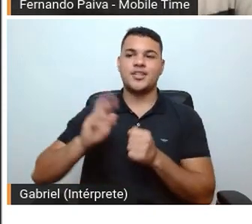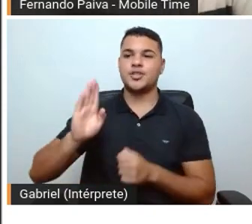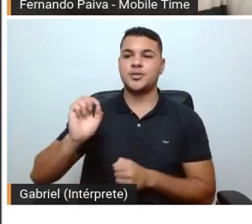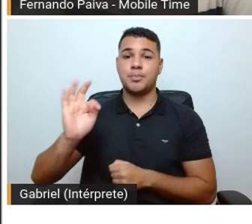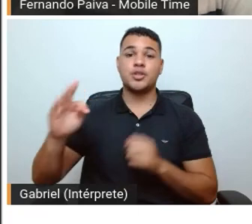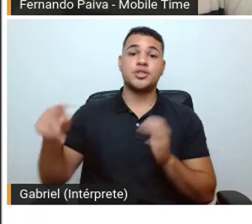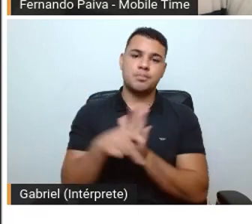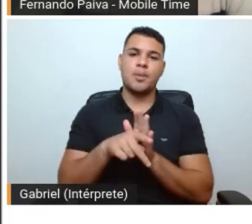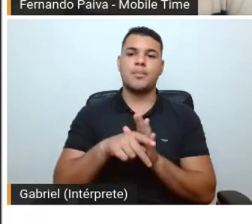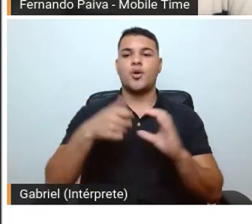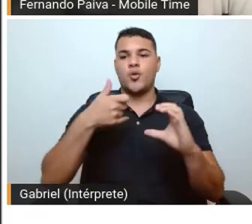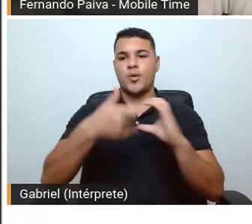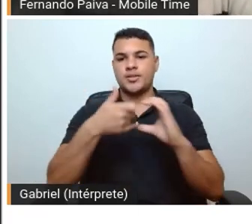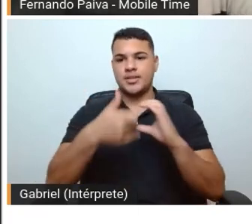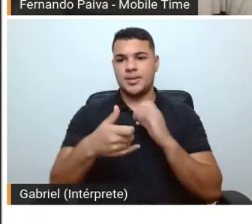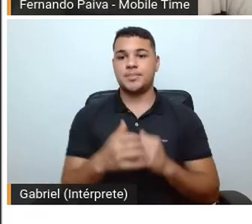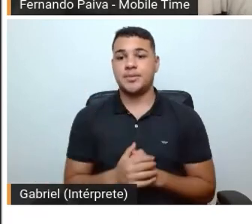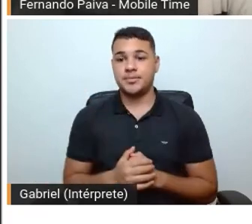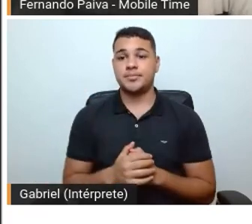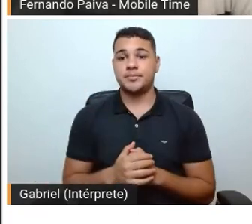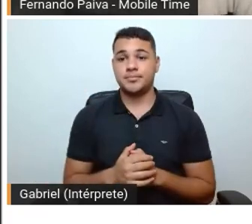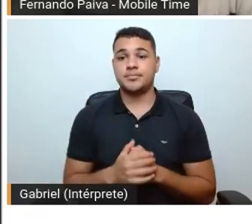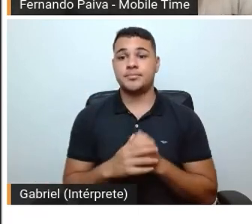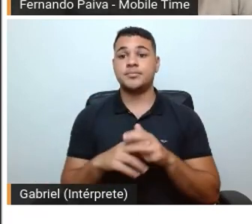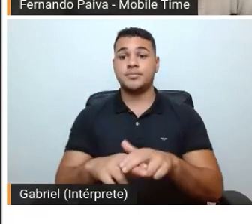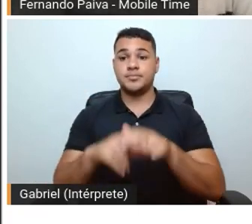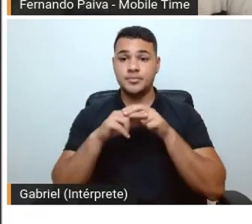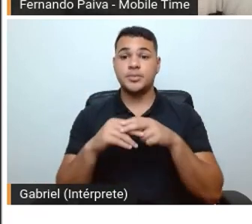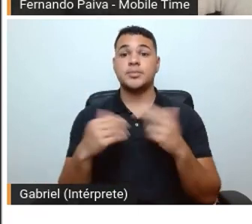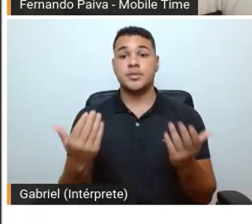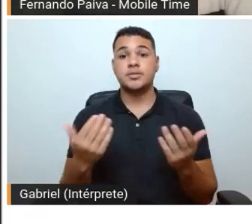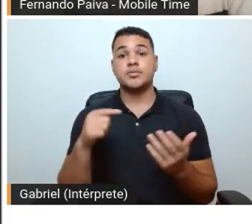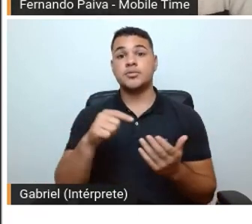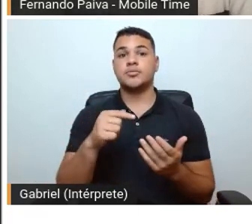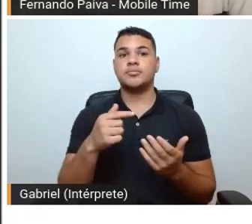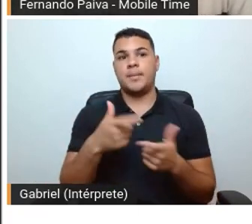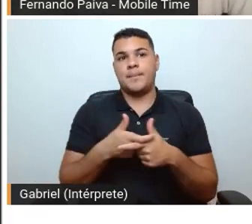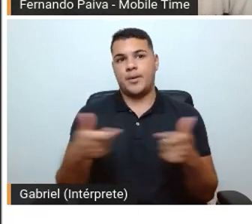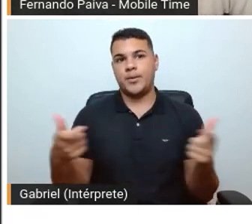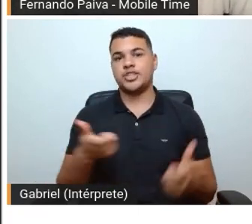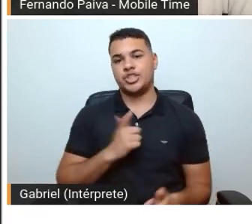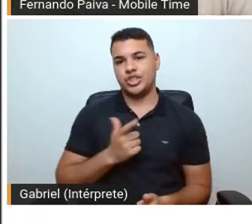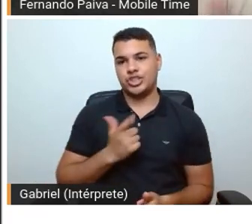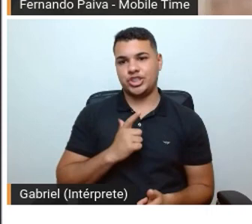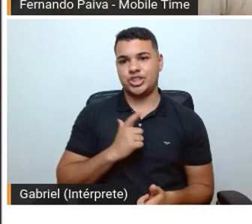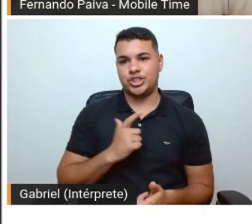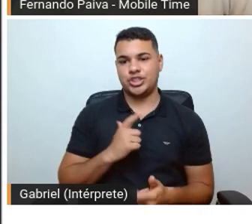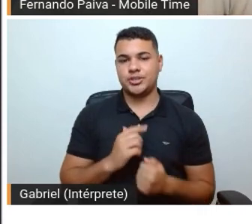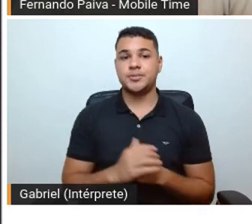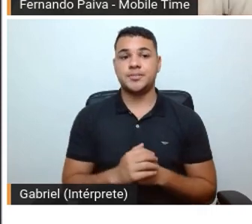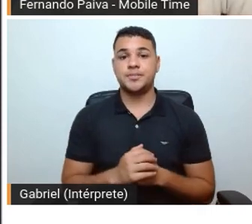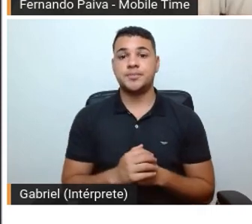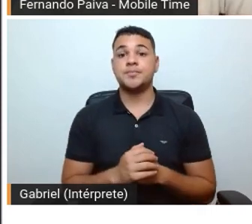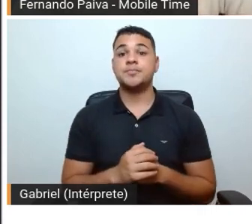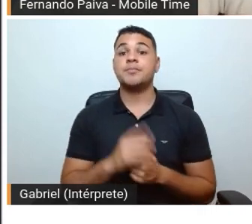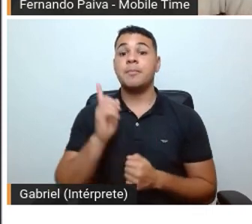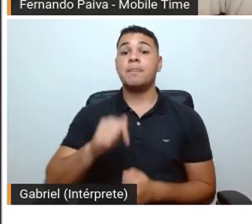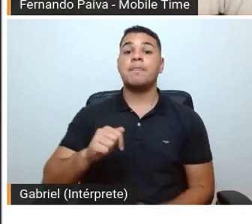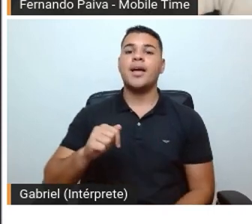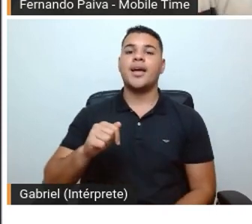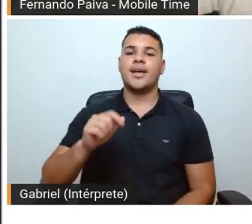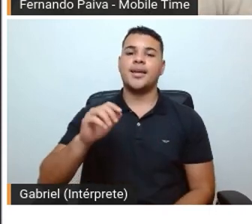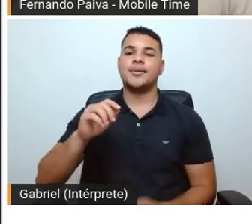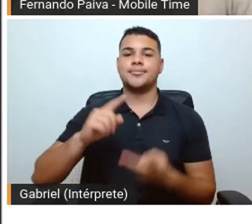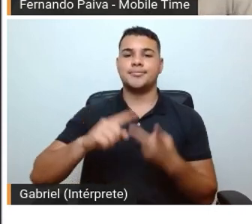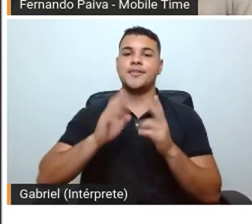um desenvolvedor de bote que ainda não tenha feito um bot que ia o Perry no WhatsApp tá e site não vai viver em segundo lugar Facebook nessa já caiu para Terceiro